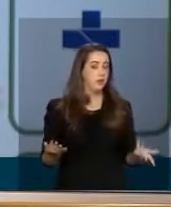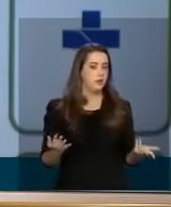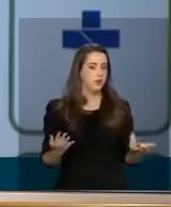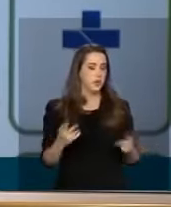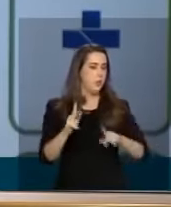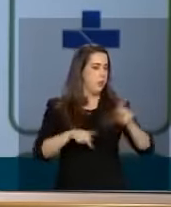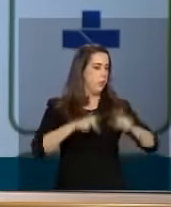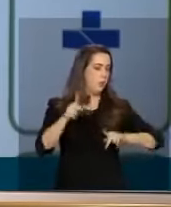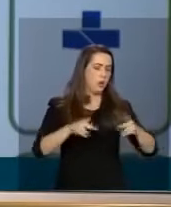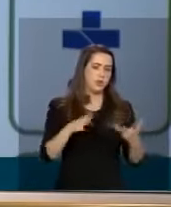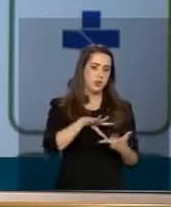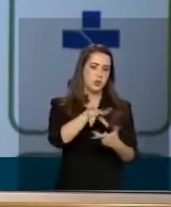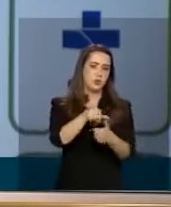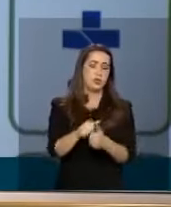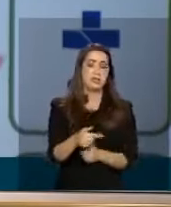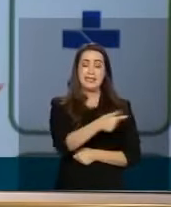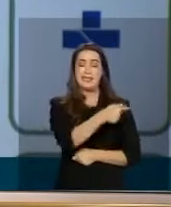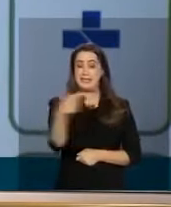mundial, 7